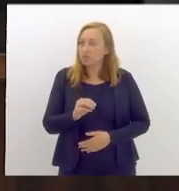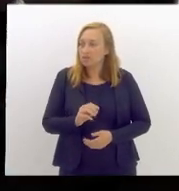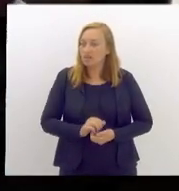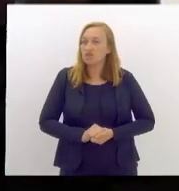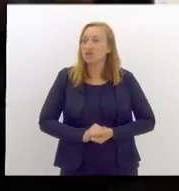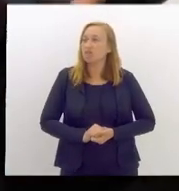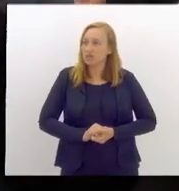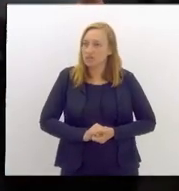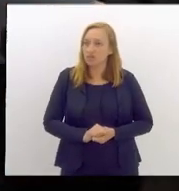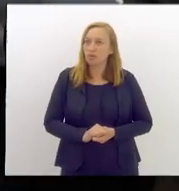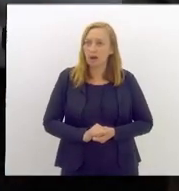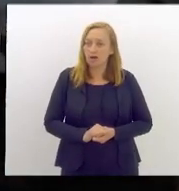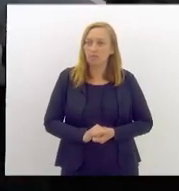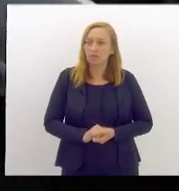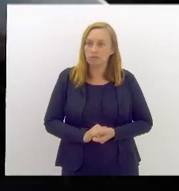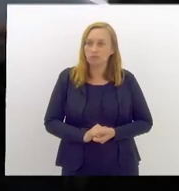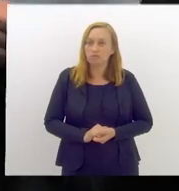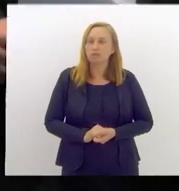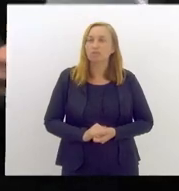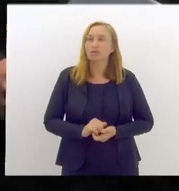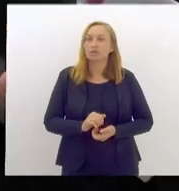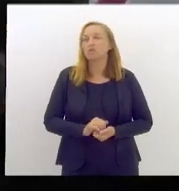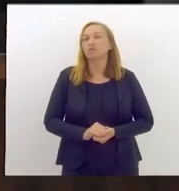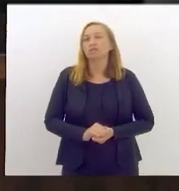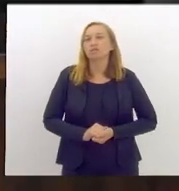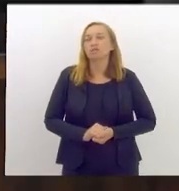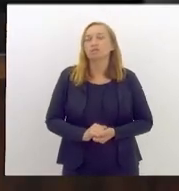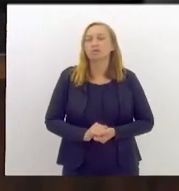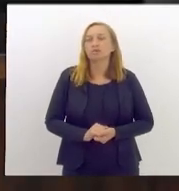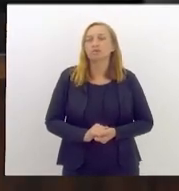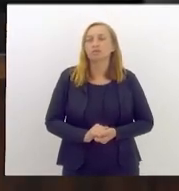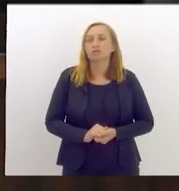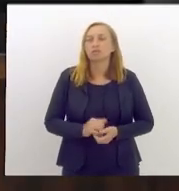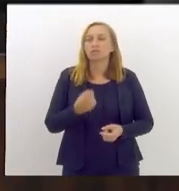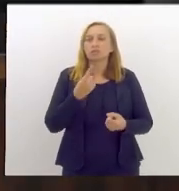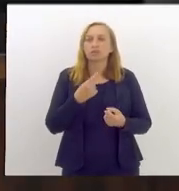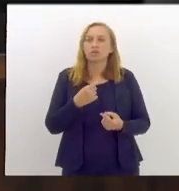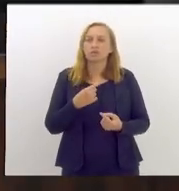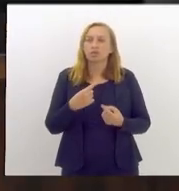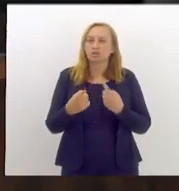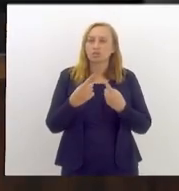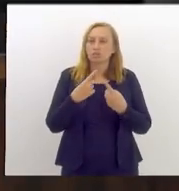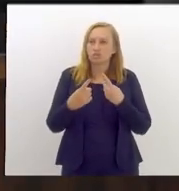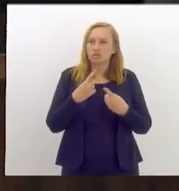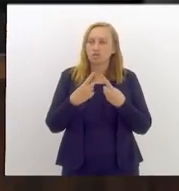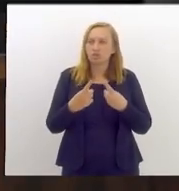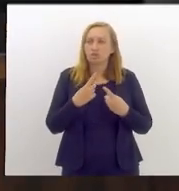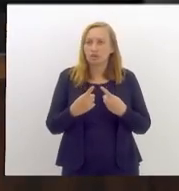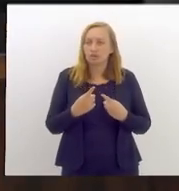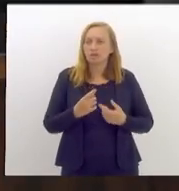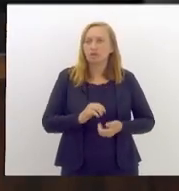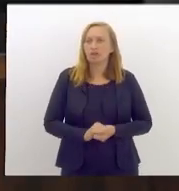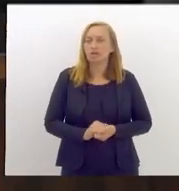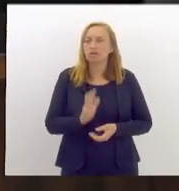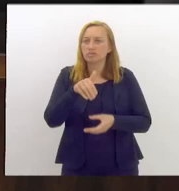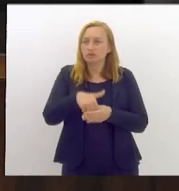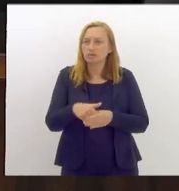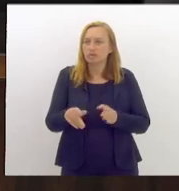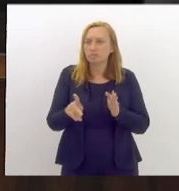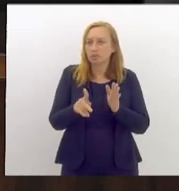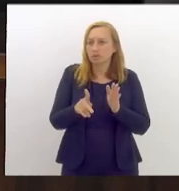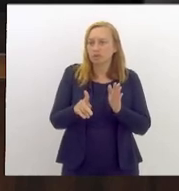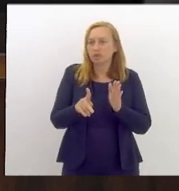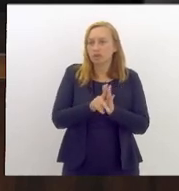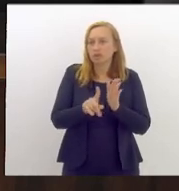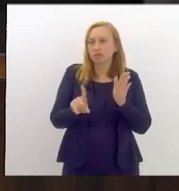acompanha Aparecida ccj senhor presidente os pareceres emitidos em votação projeto de lei